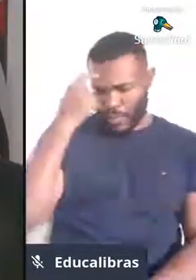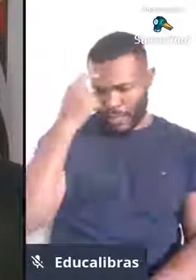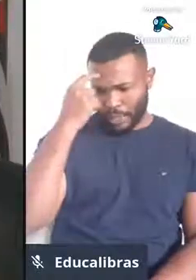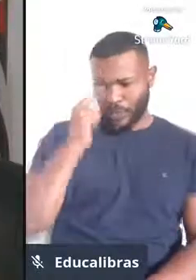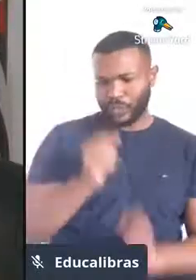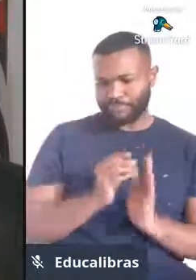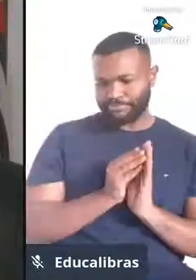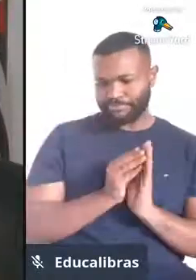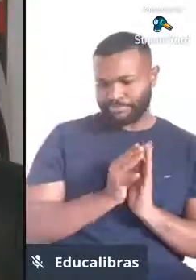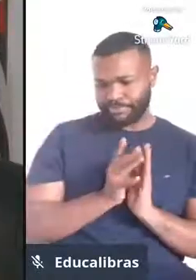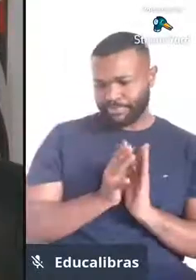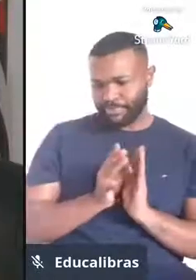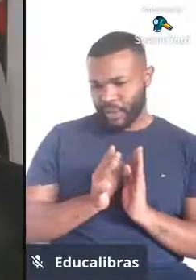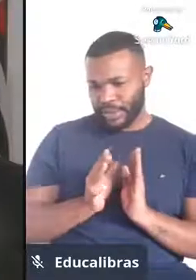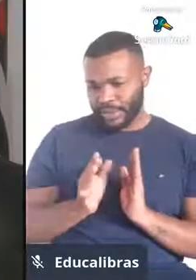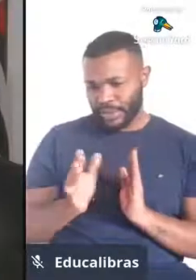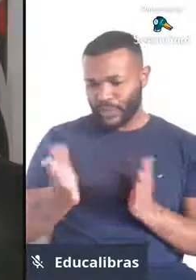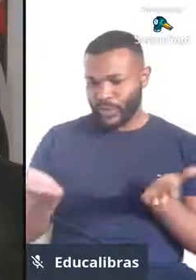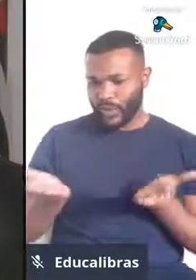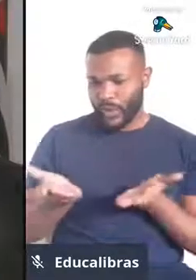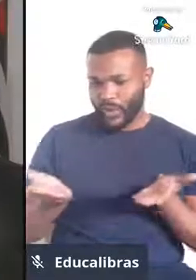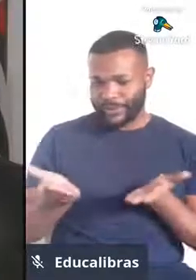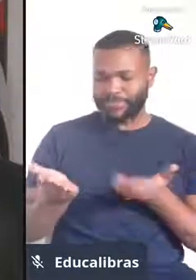de alguma forma, ele pode